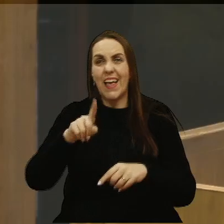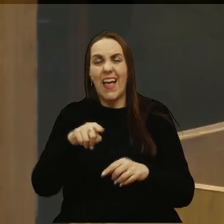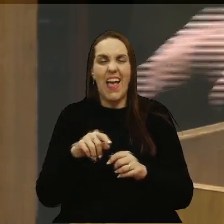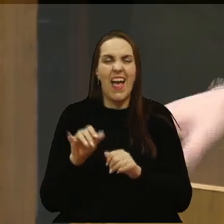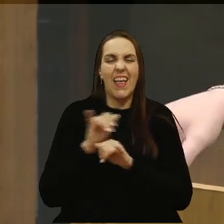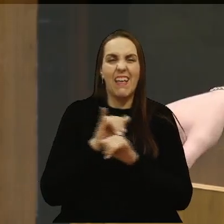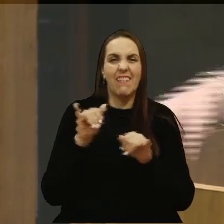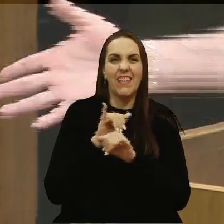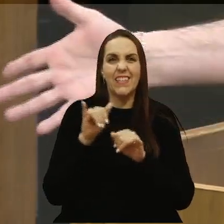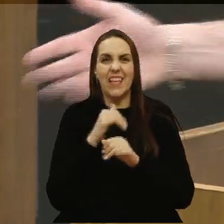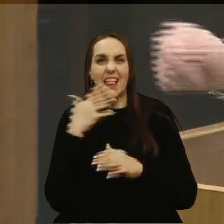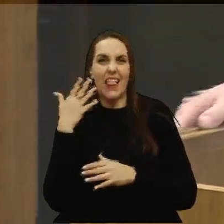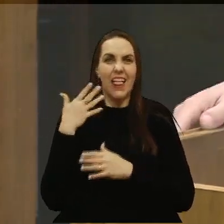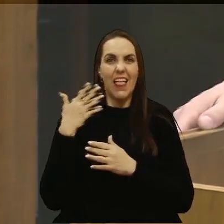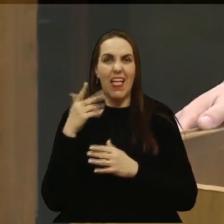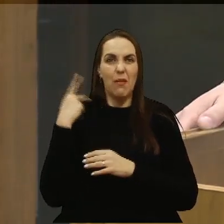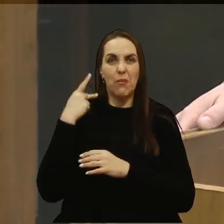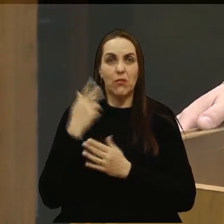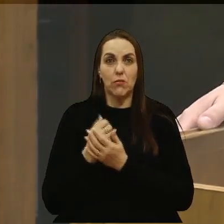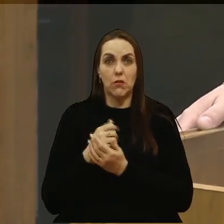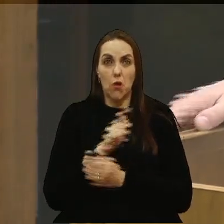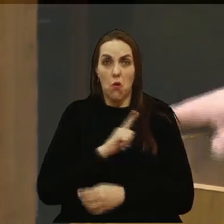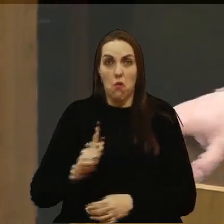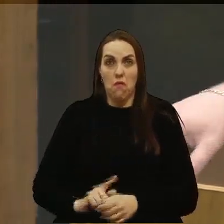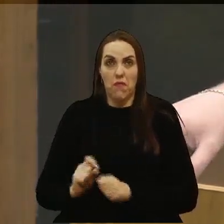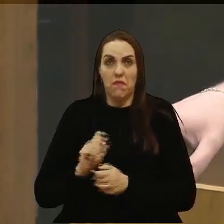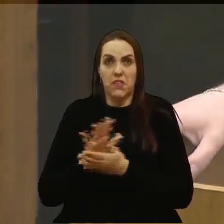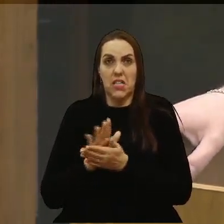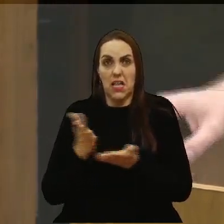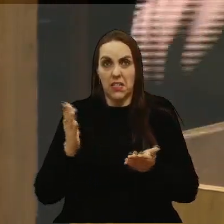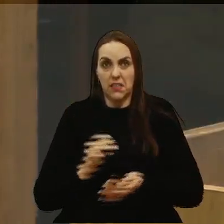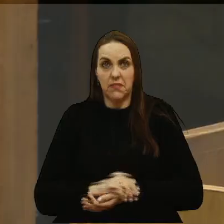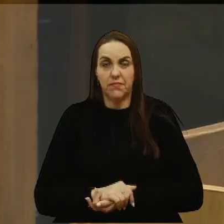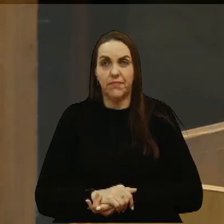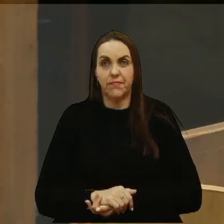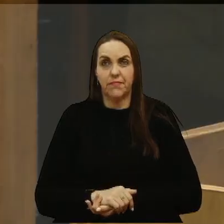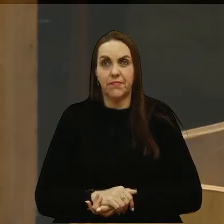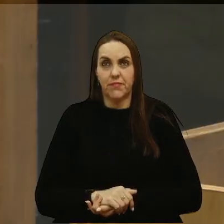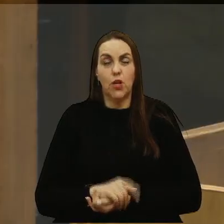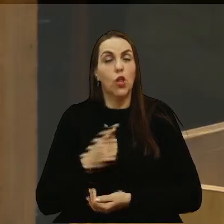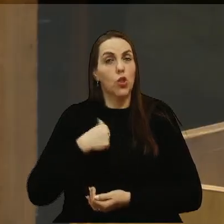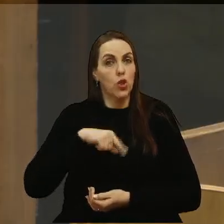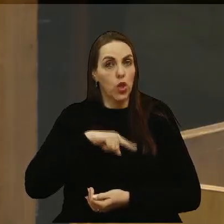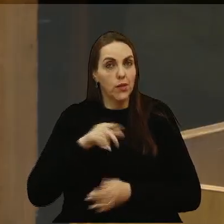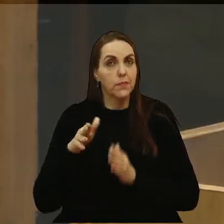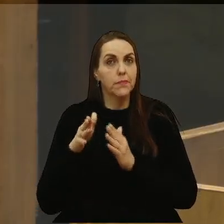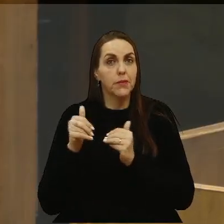proselitismo, não sei o quê. Mas o governador não fazia nada. E nós pedimos,